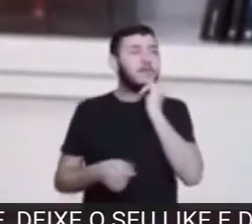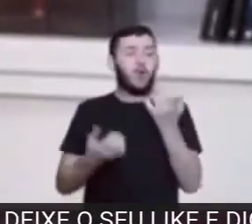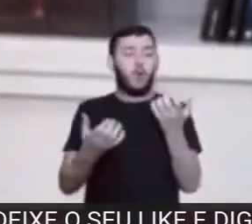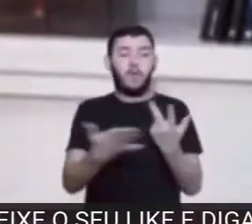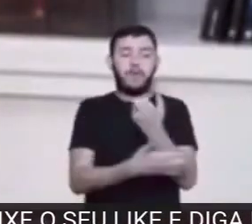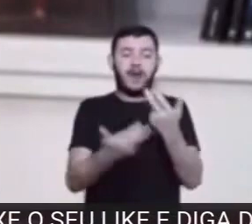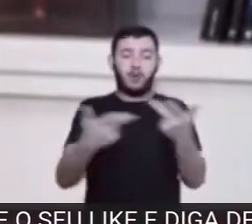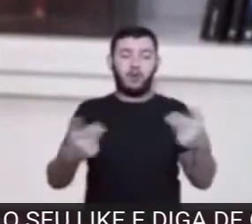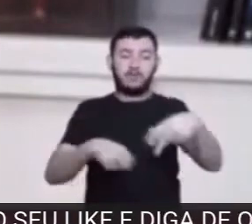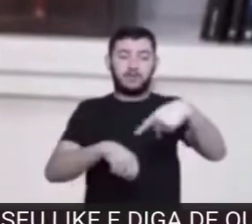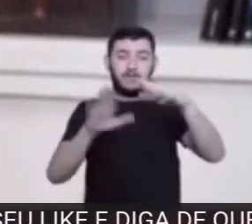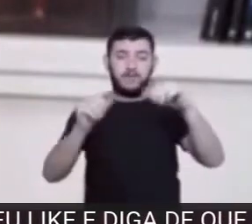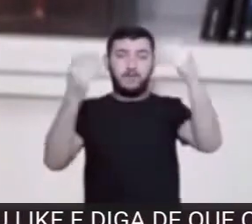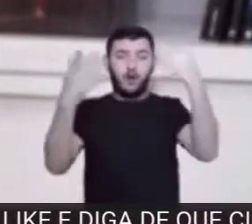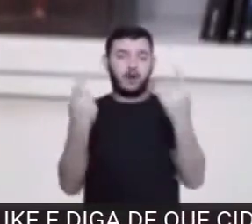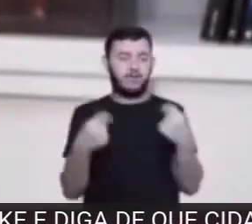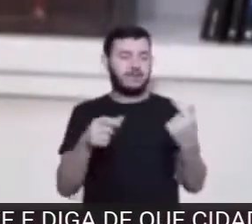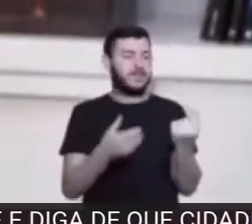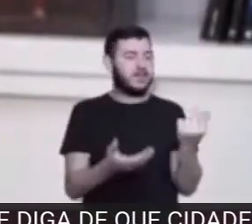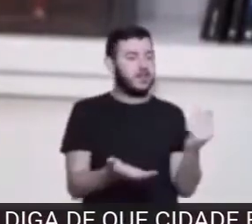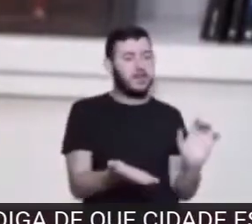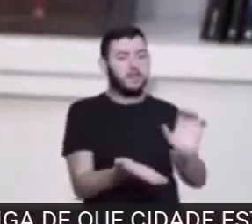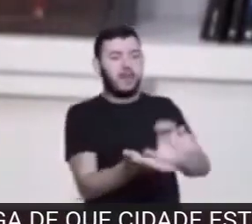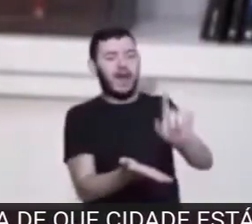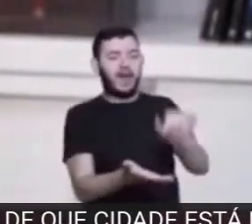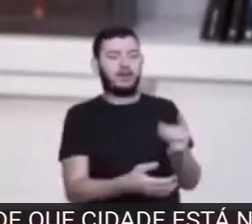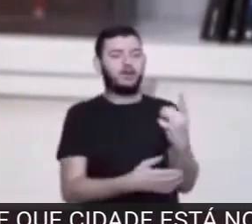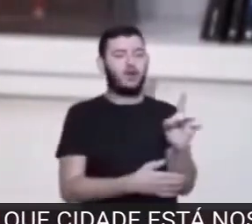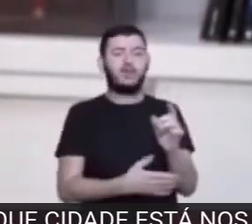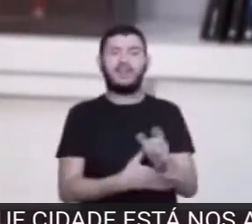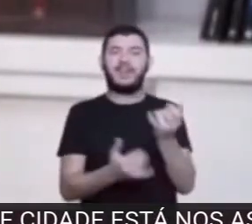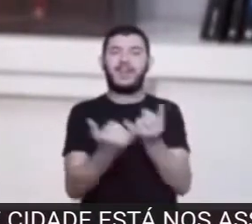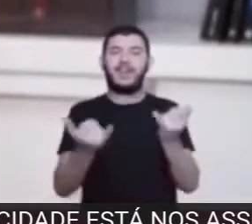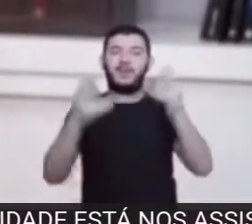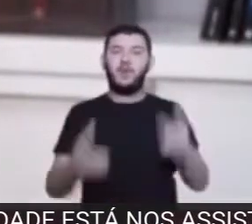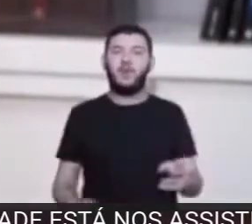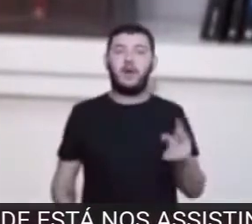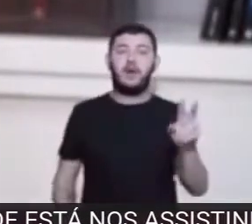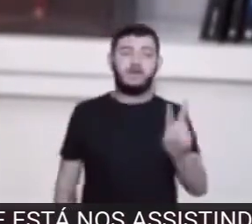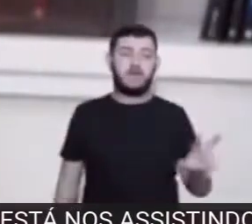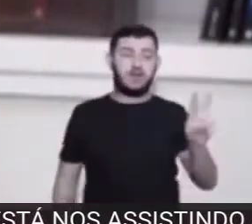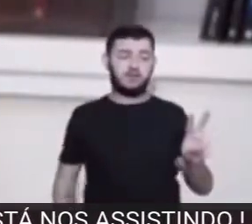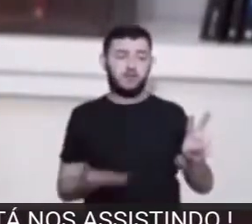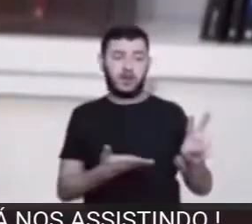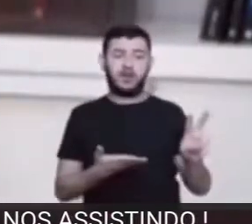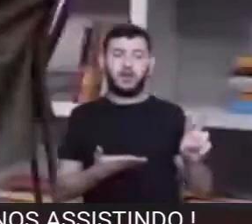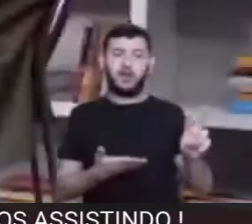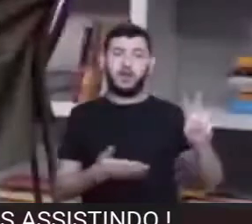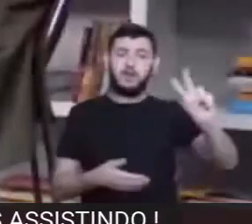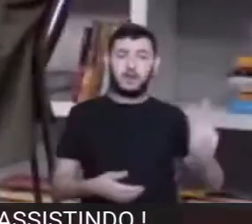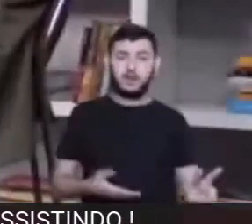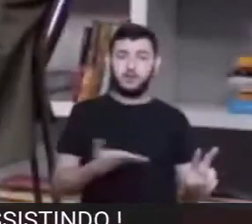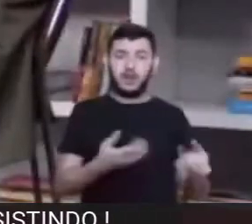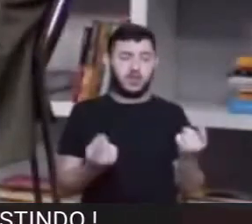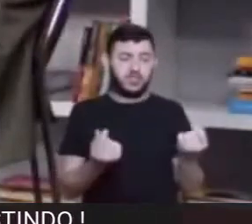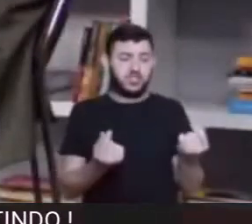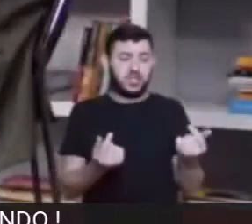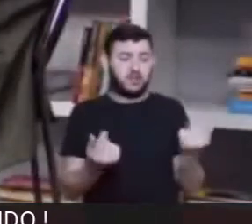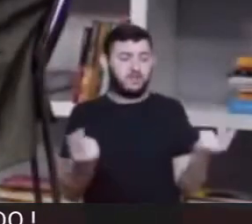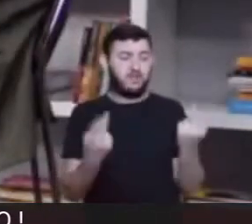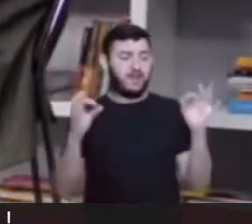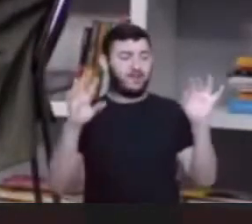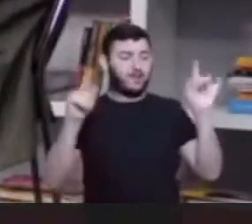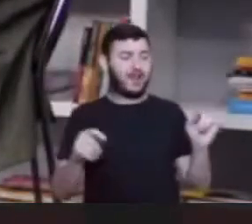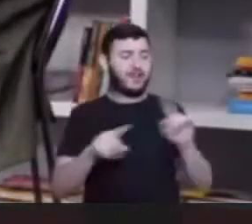o caso da Venezuela. O dinheiro da Venezuela não vale nada. Ele, para exportar qualquer transação comercial, tem que